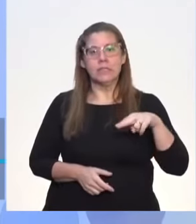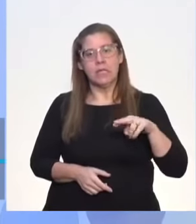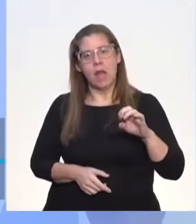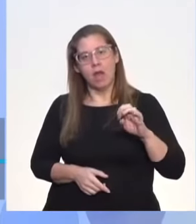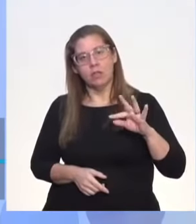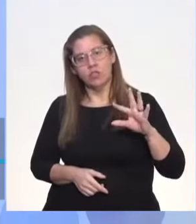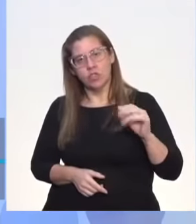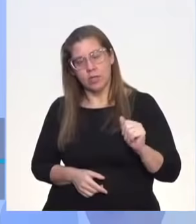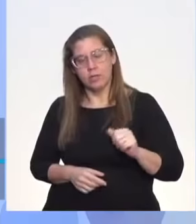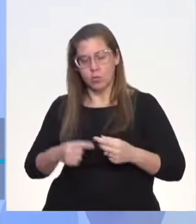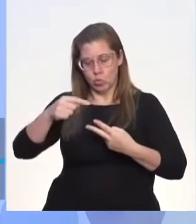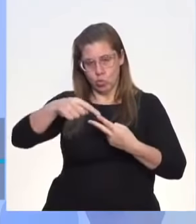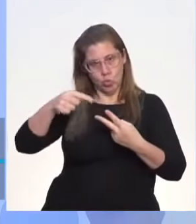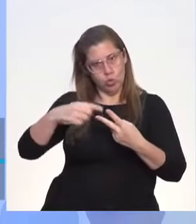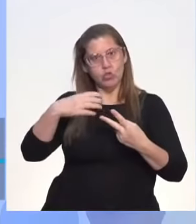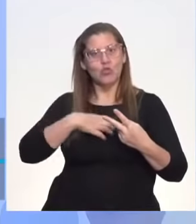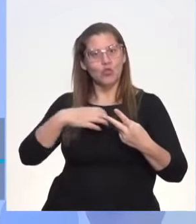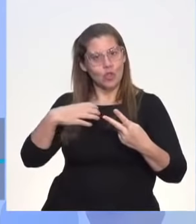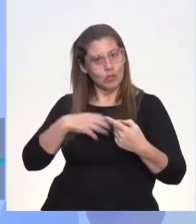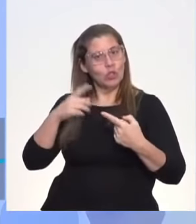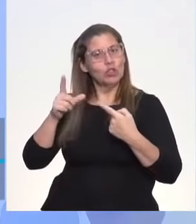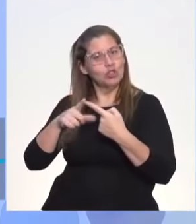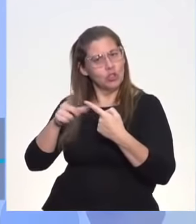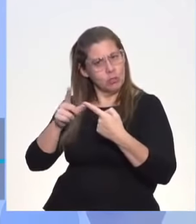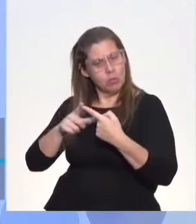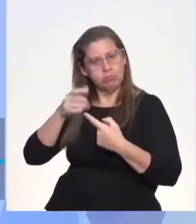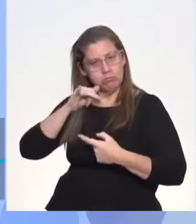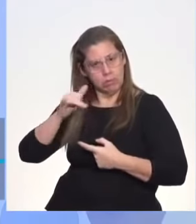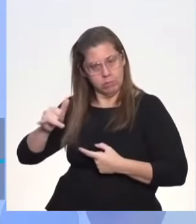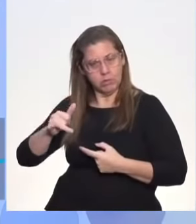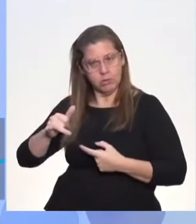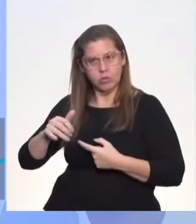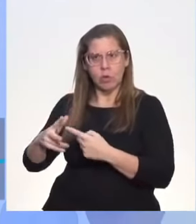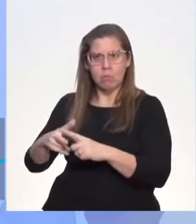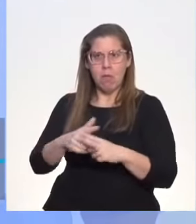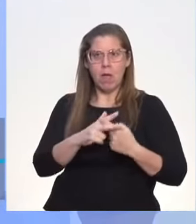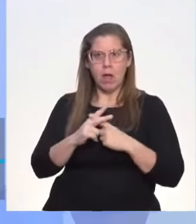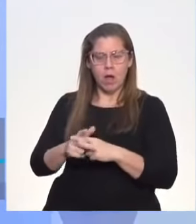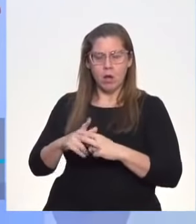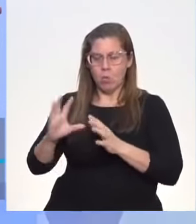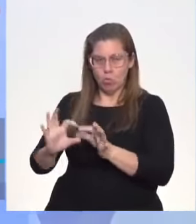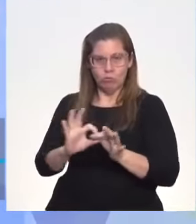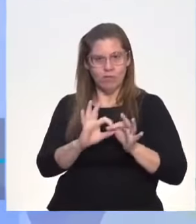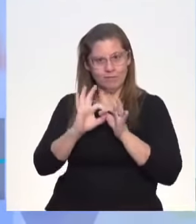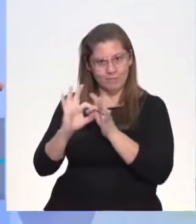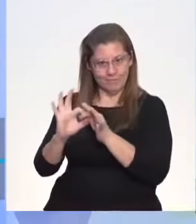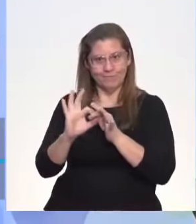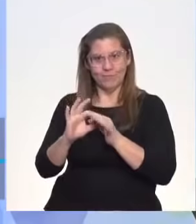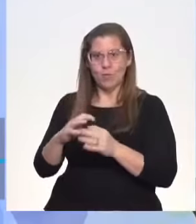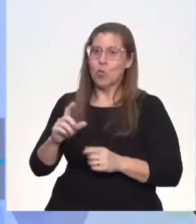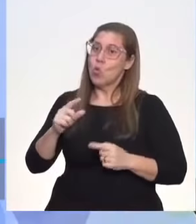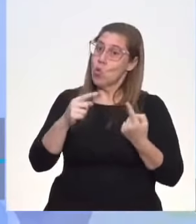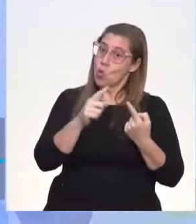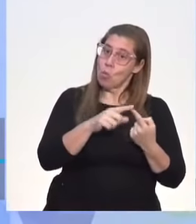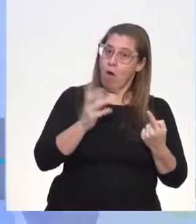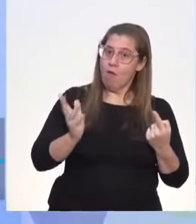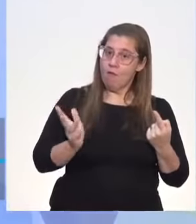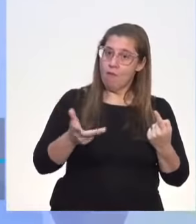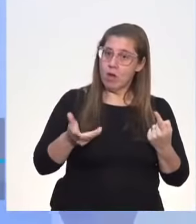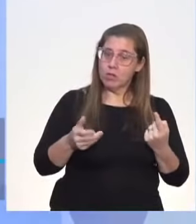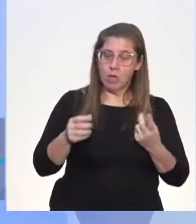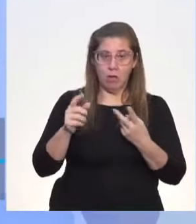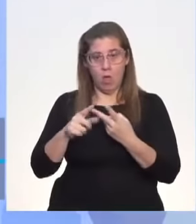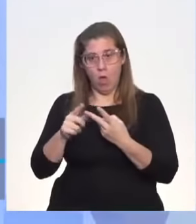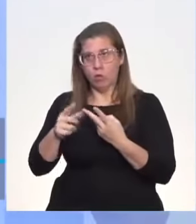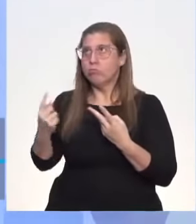cinética duas formas de energia mecânica uma tá ligada a velocidade outra